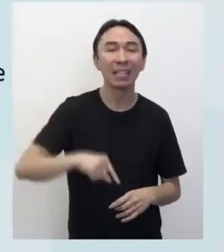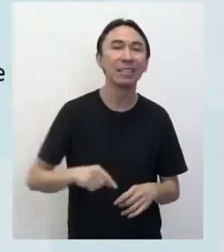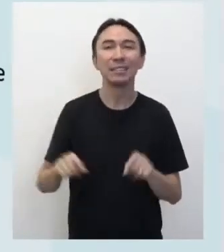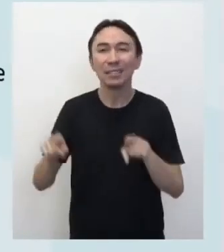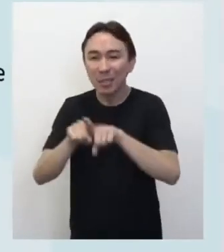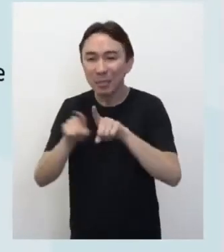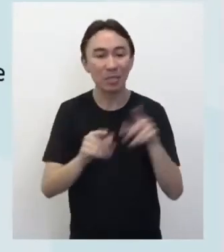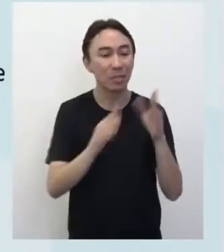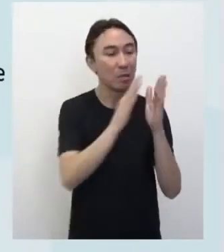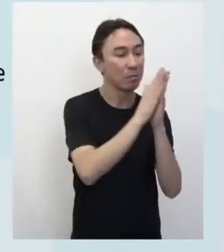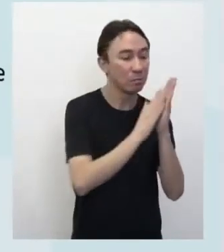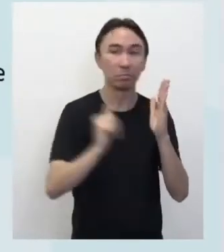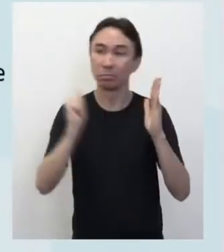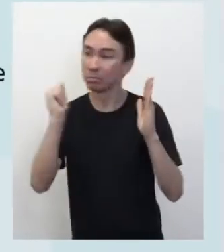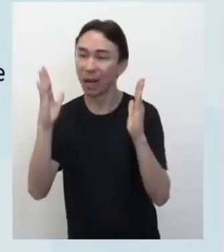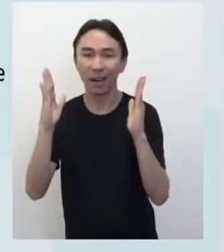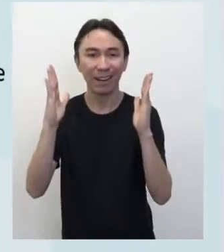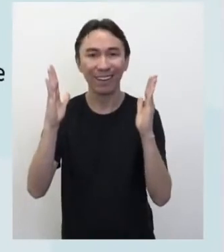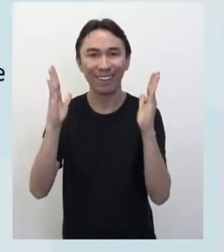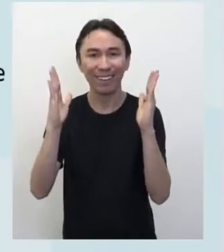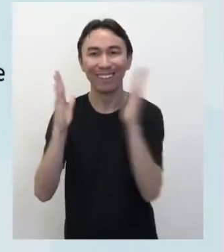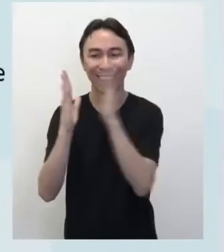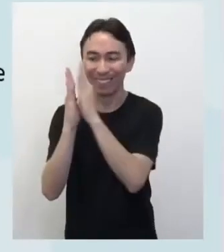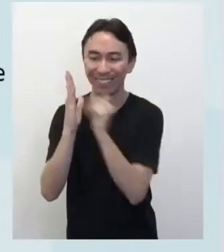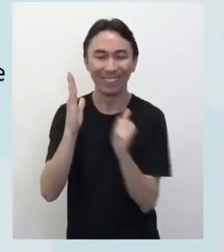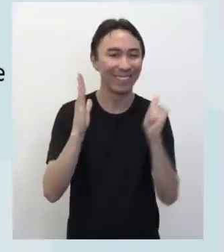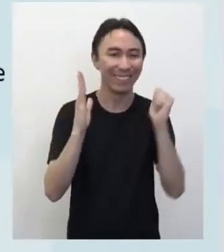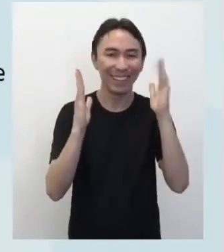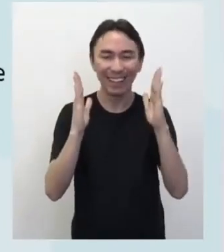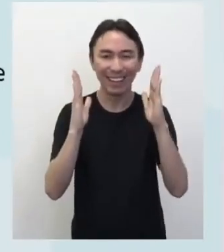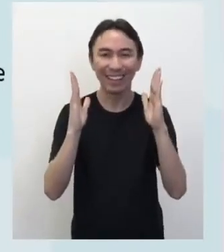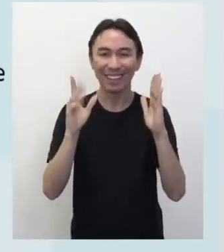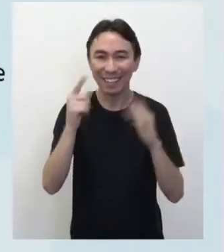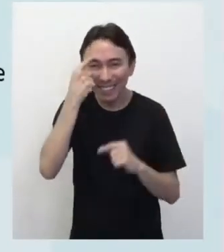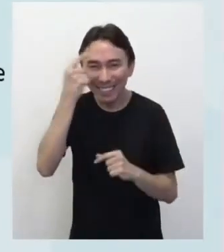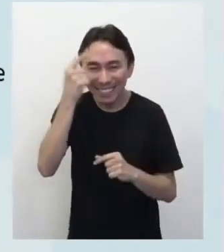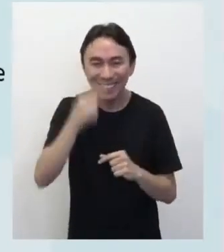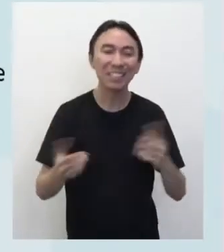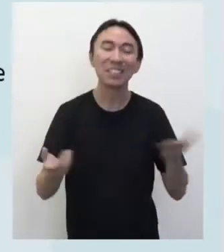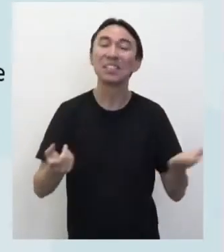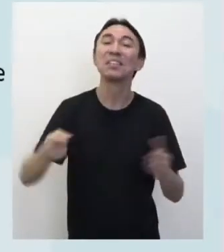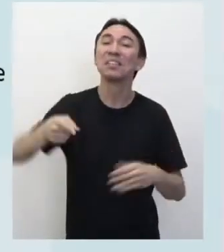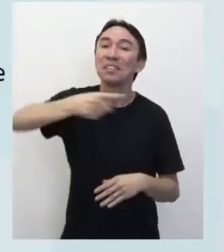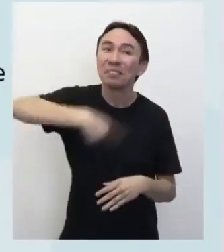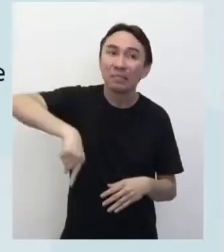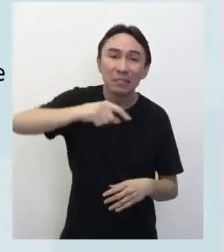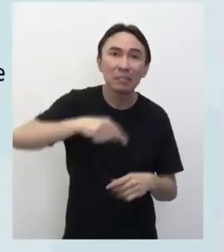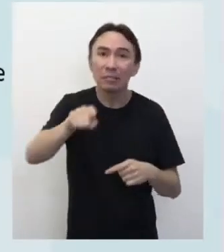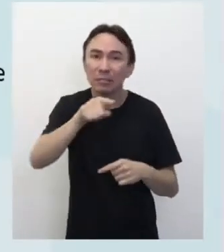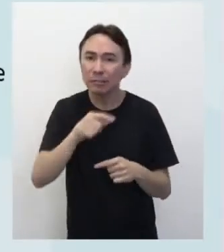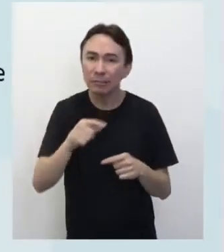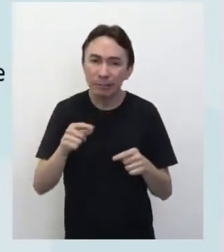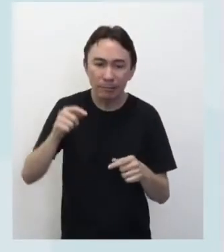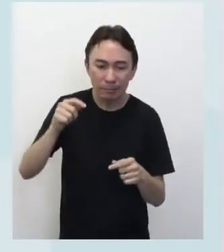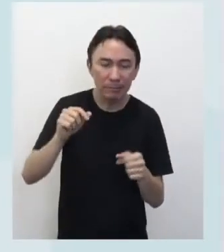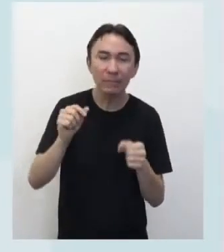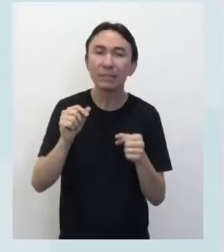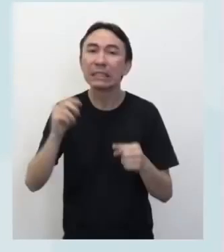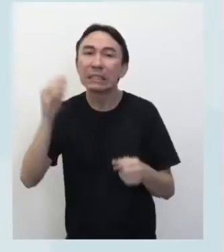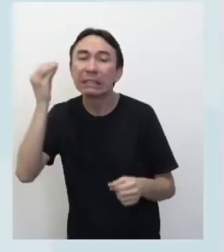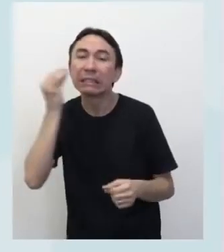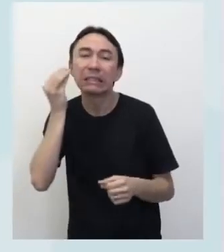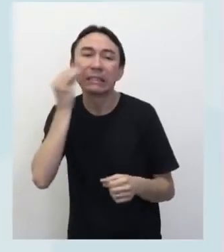literário, ele faz com que a gente tenha mais aquela relação emocional. E o texto não literário tenta sintetizar de forma mais